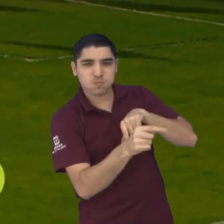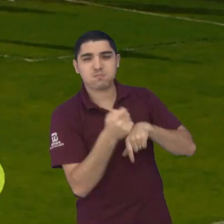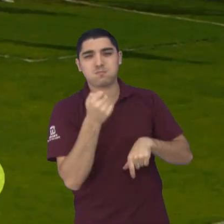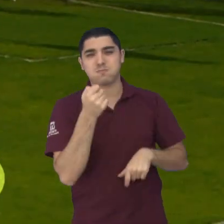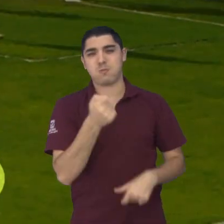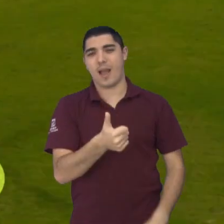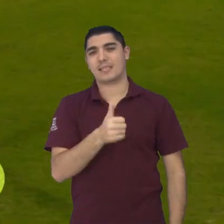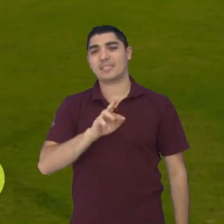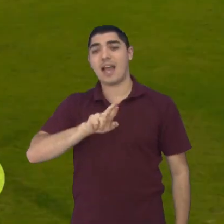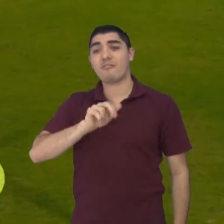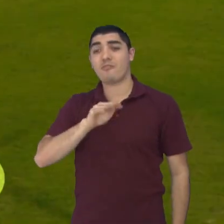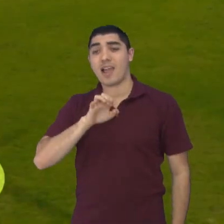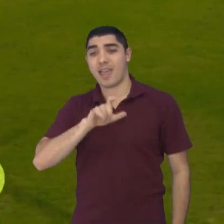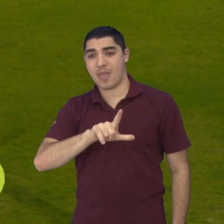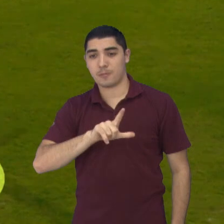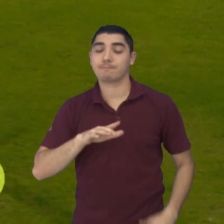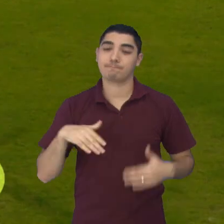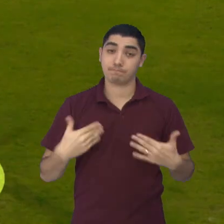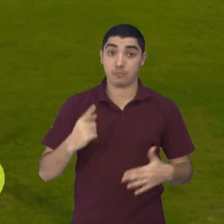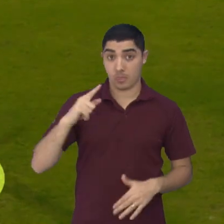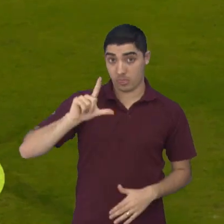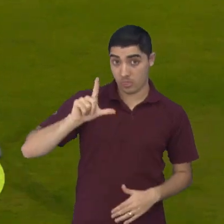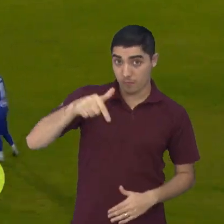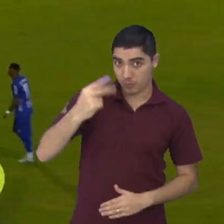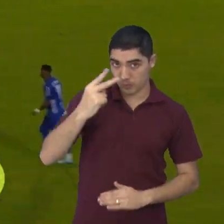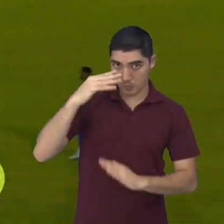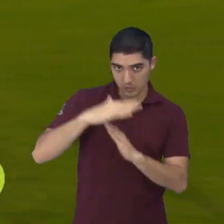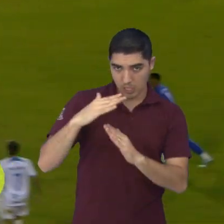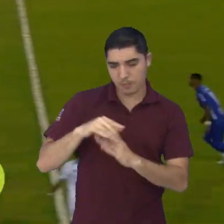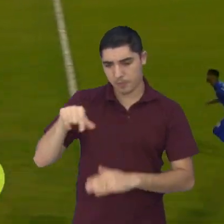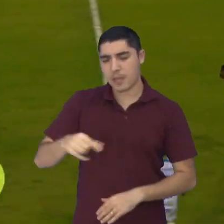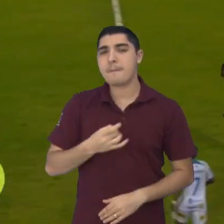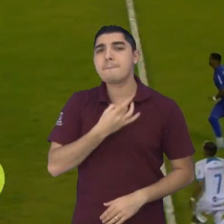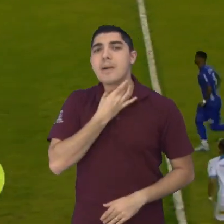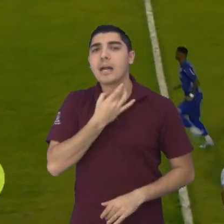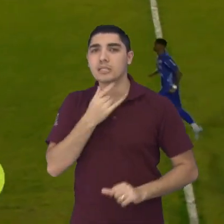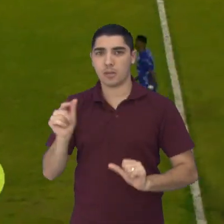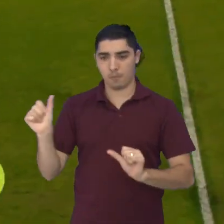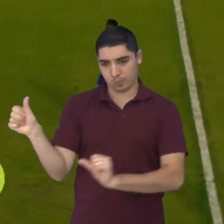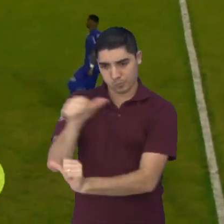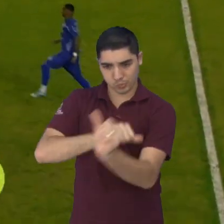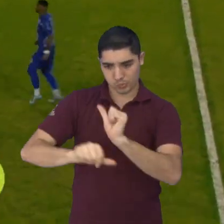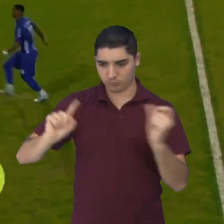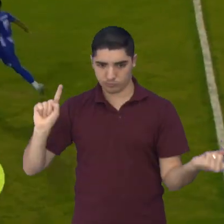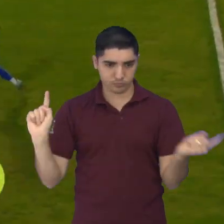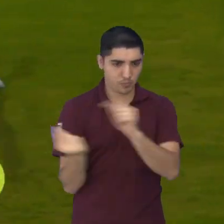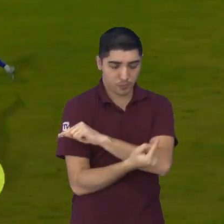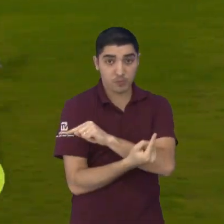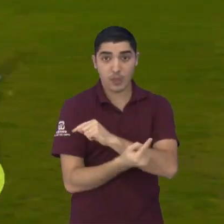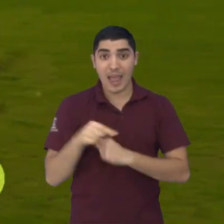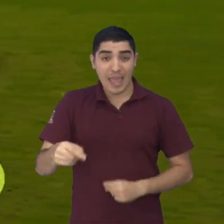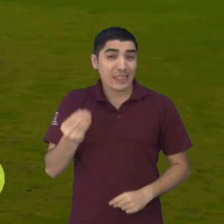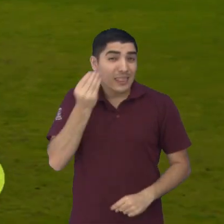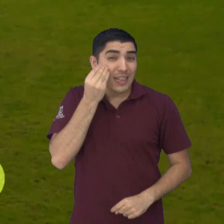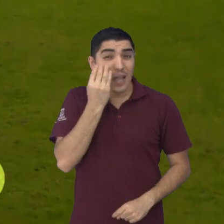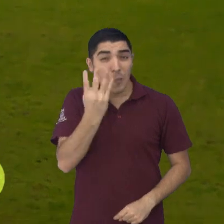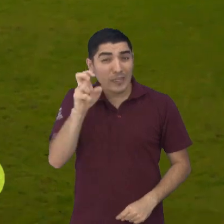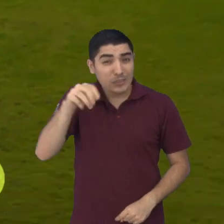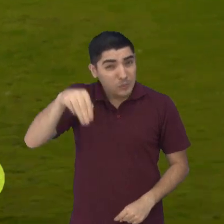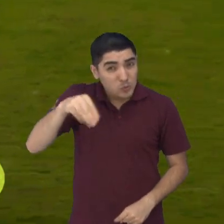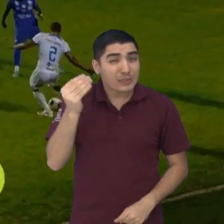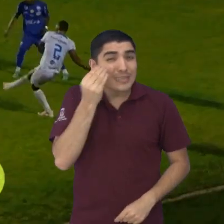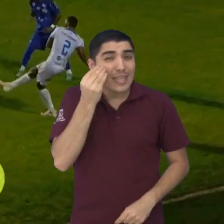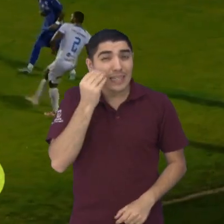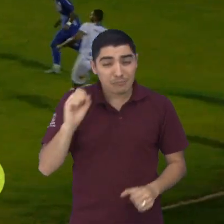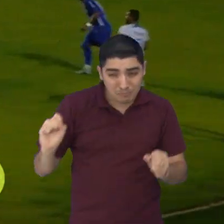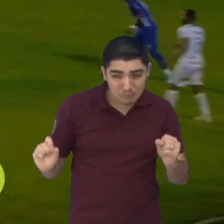Tanque. Na segunda etapa, o Marília tinha pouco mais de 45 minutos para fazer pelo menos 3